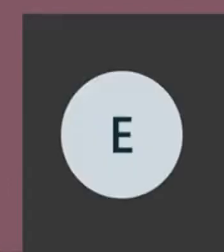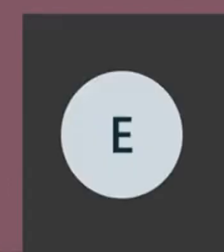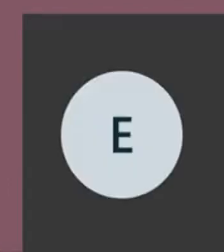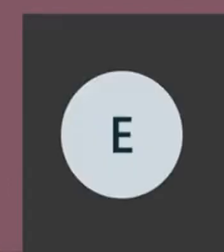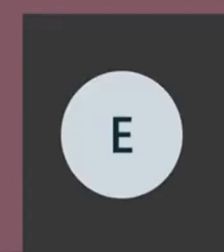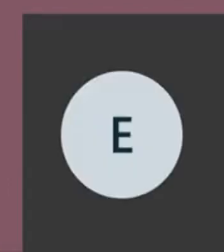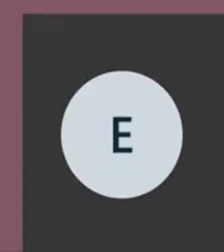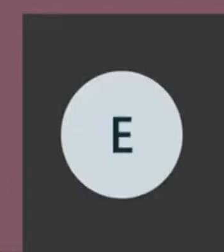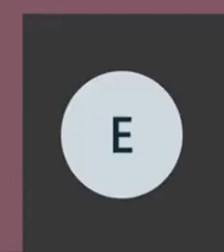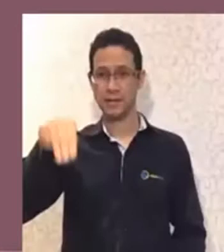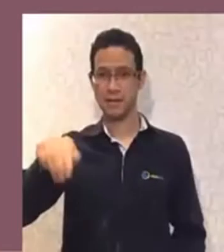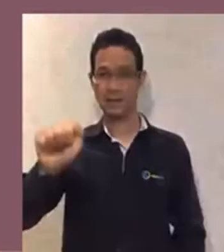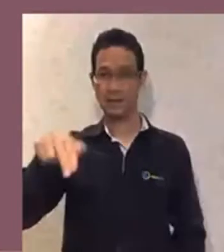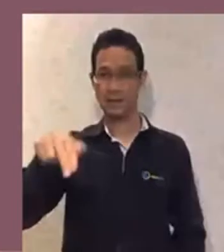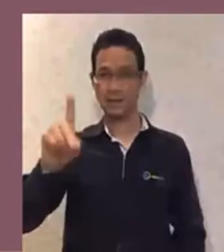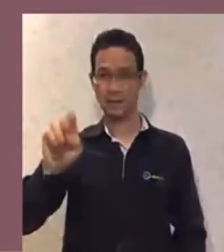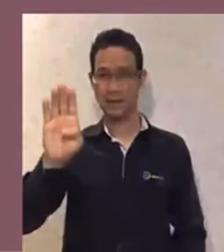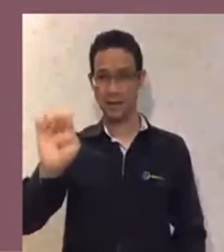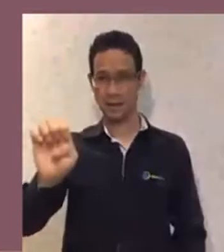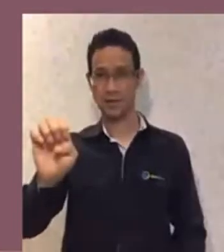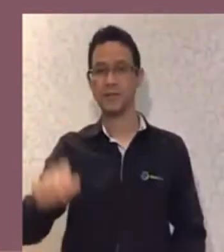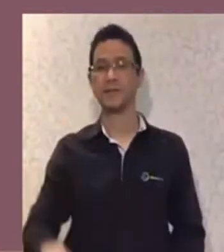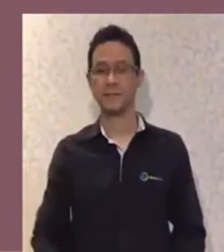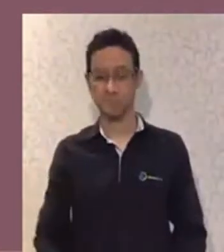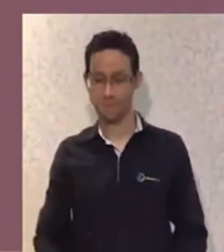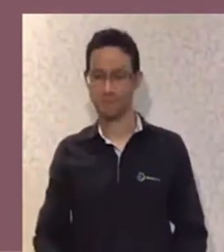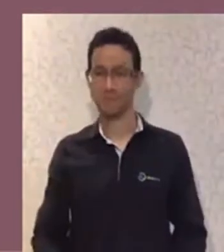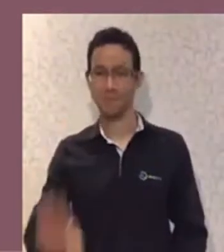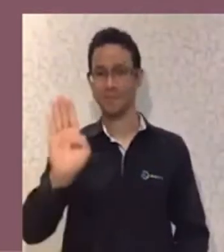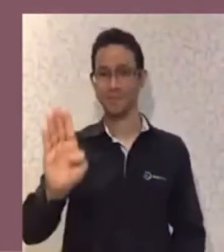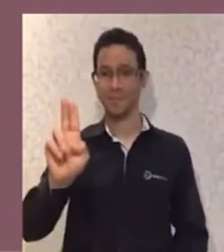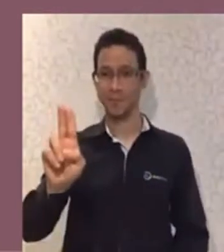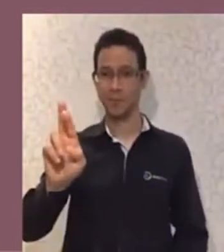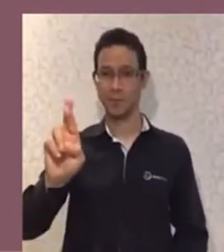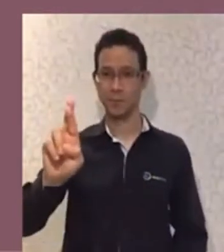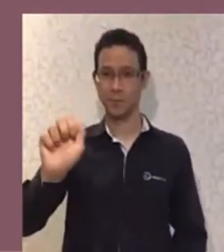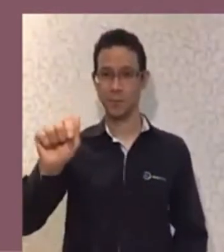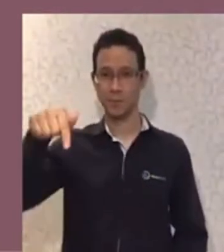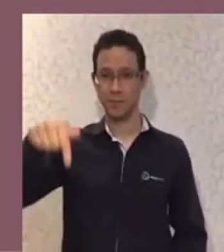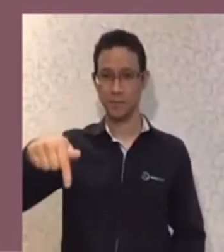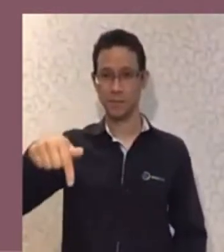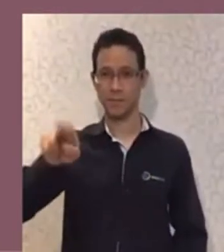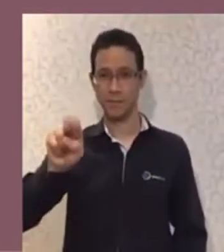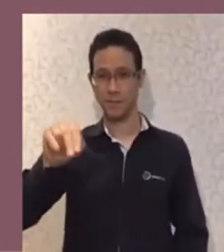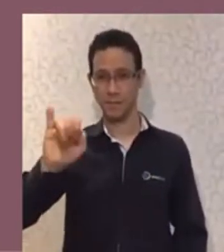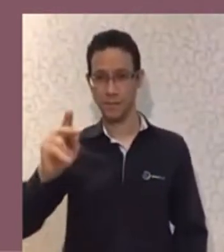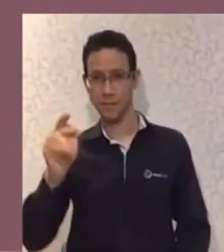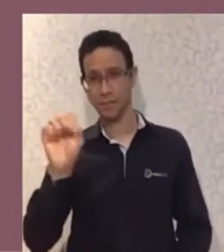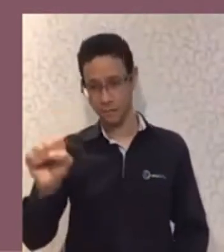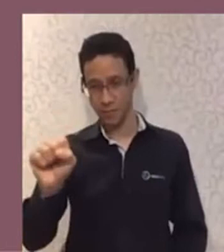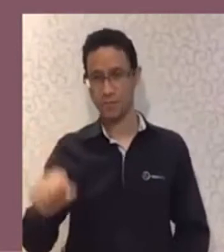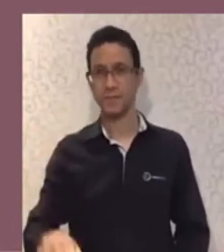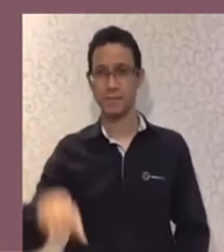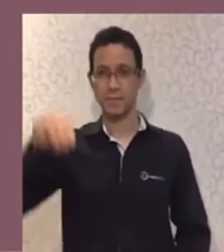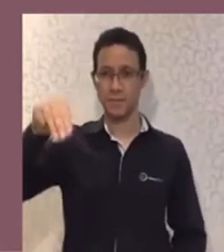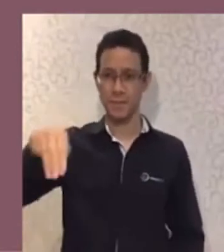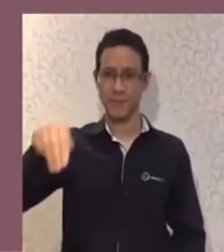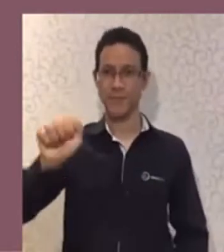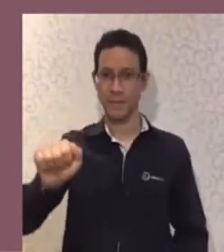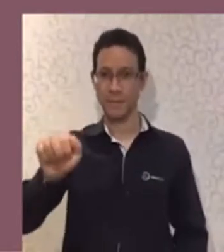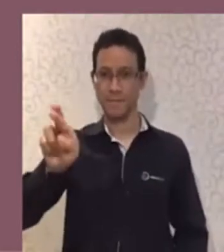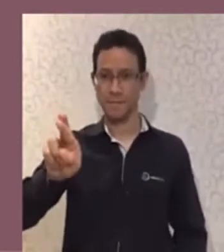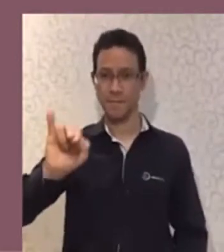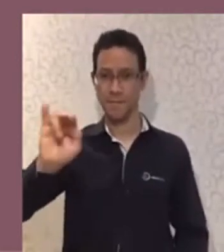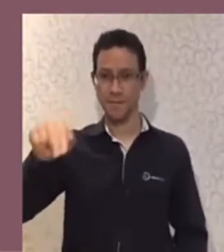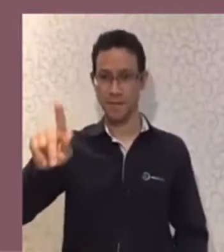2019, Buraquinhos, ou O Vento é Inimigo de Picumã, em 2018 e 2019, e Marighella, que